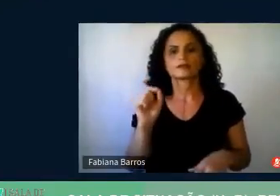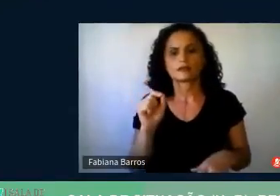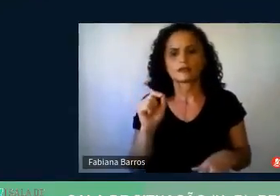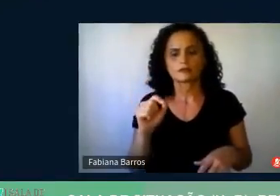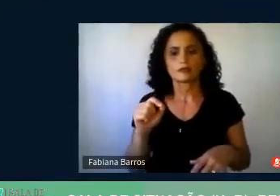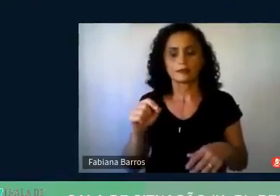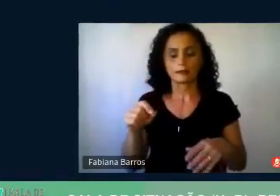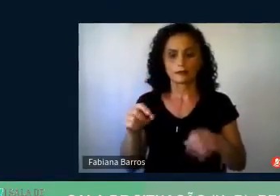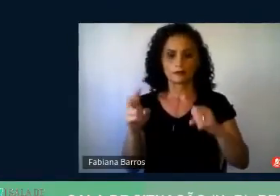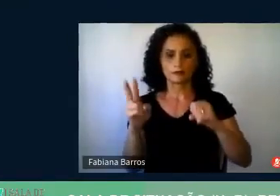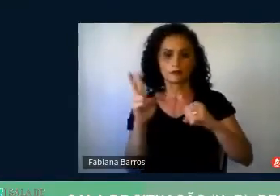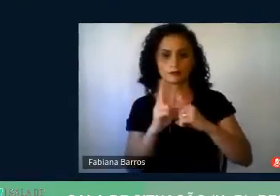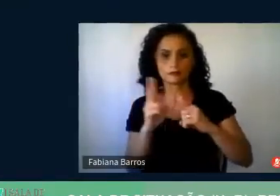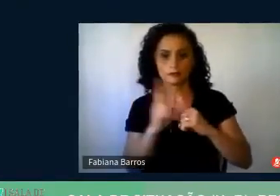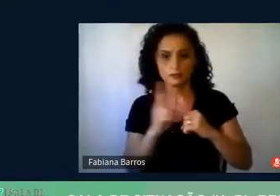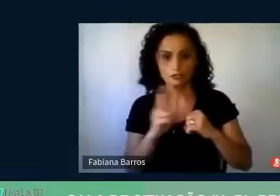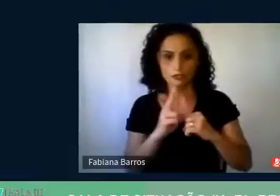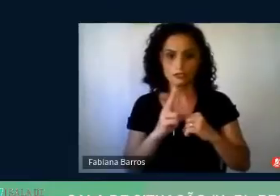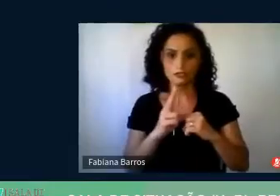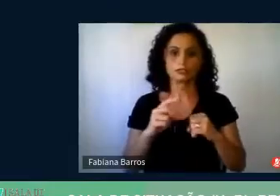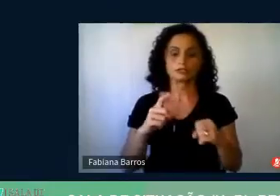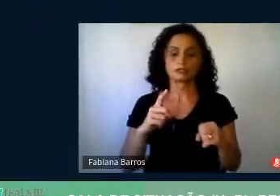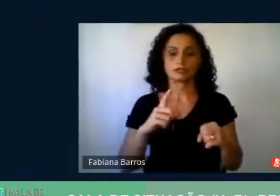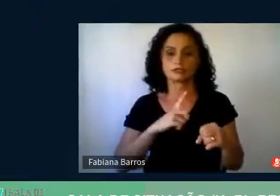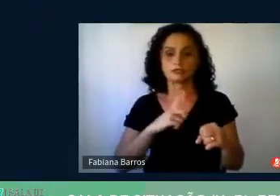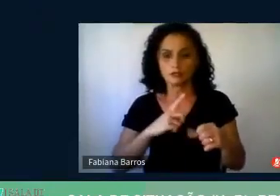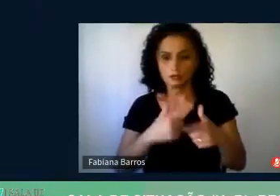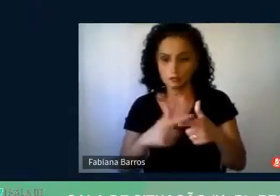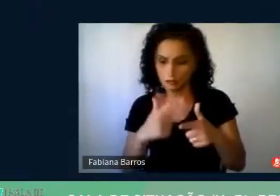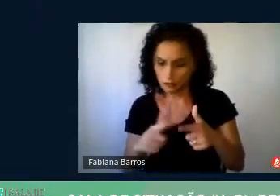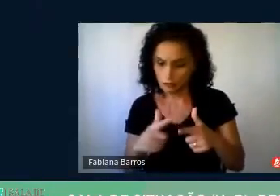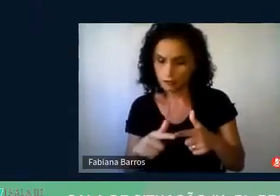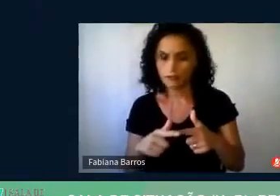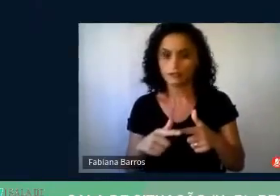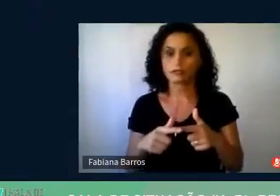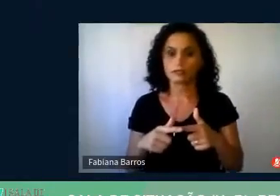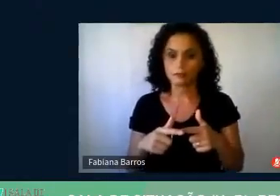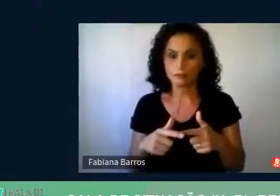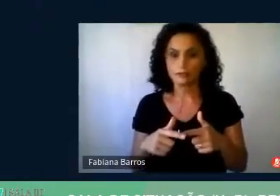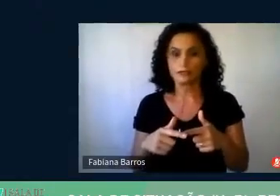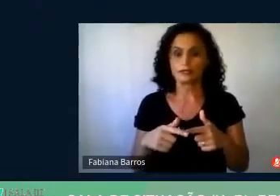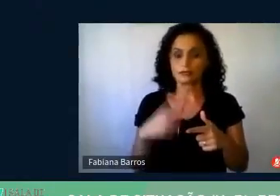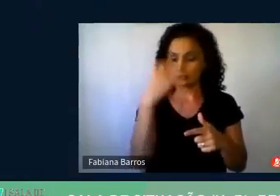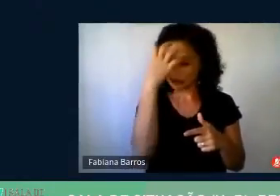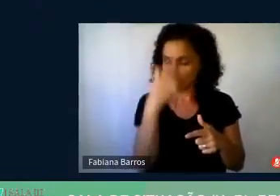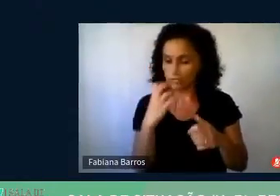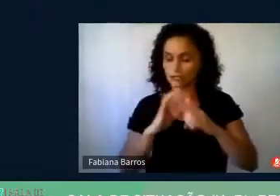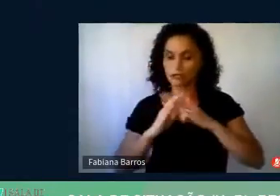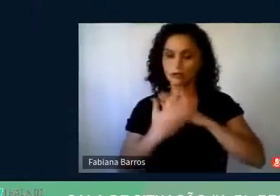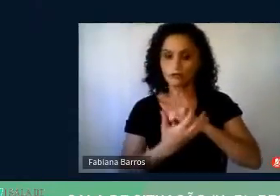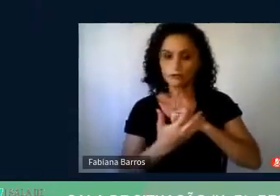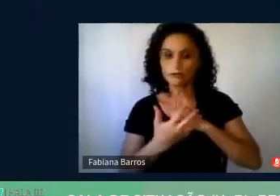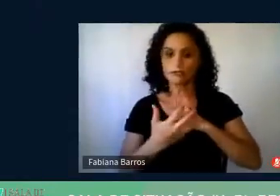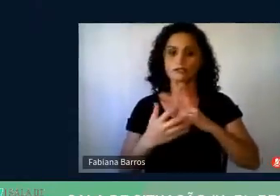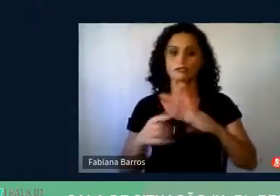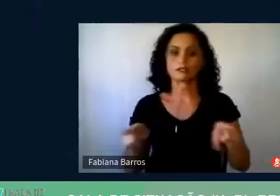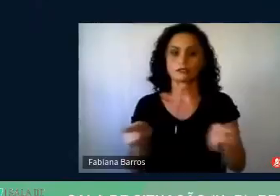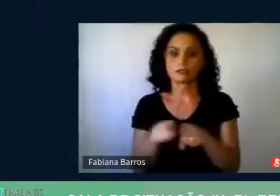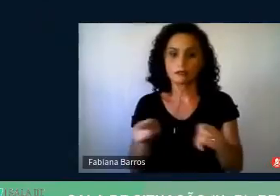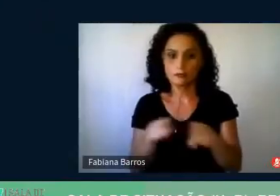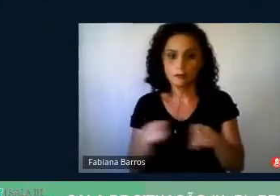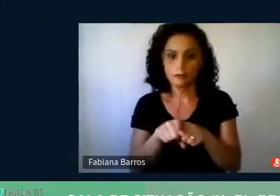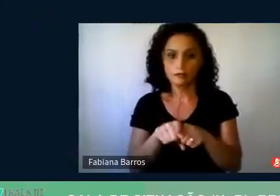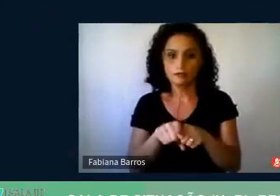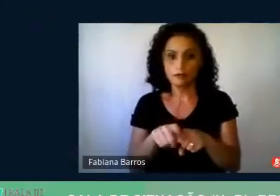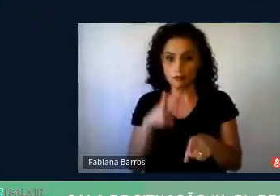Foi o primeiro painel a monitorar a saúde indígena no país. Ele gerou tanto impacto, que ele começou a circular internacionalmente justamente no